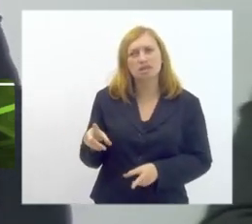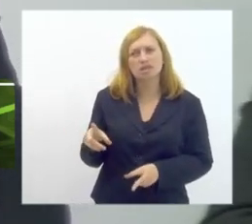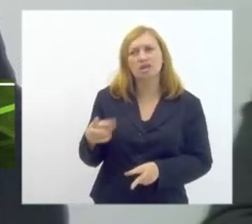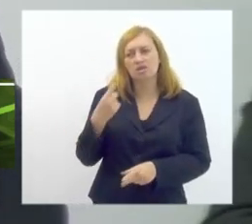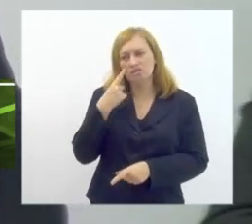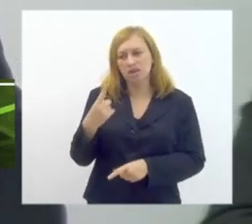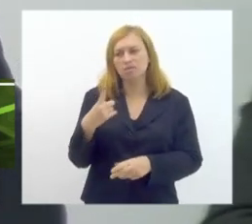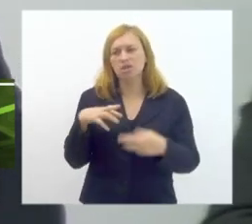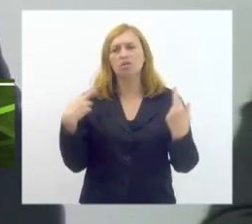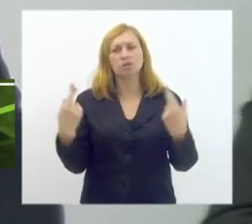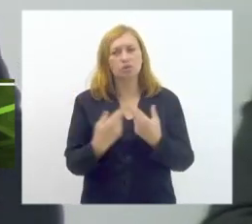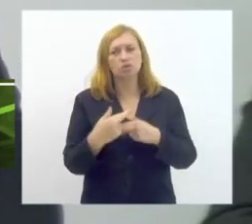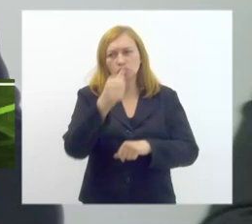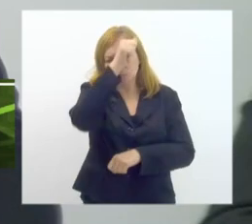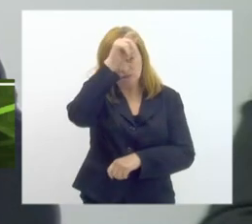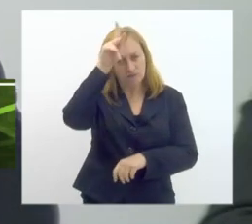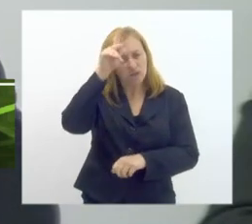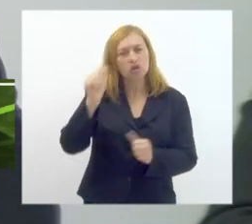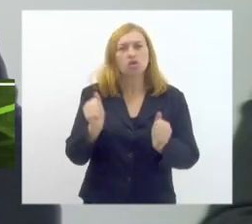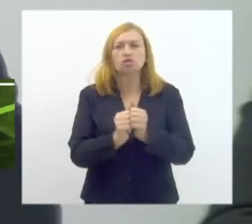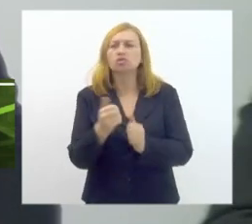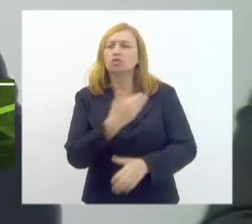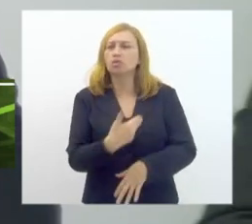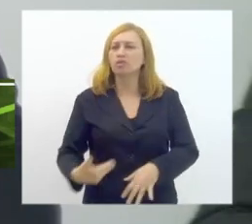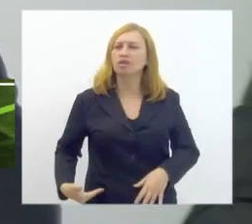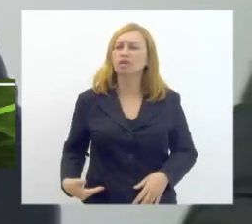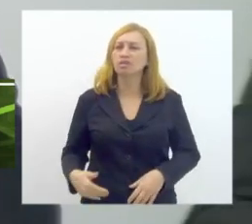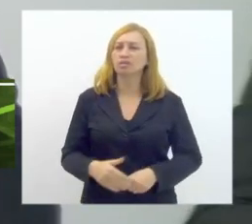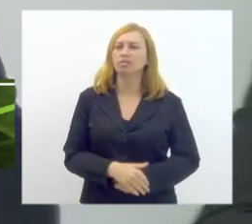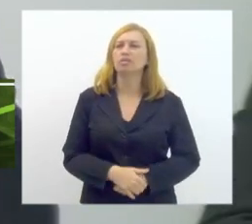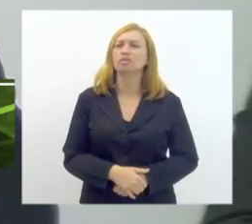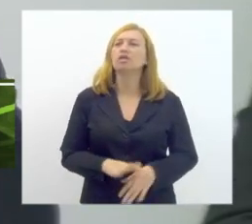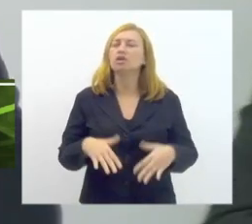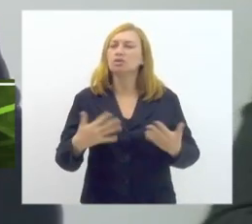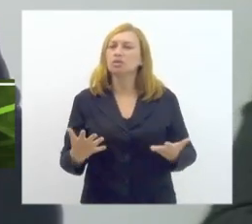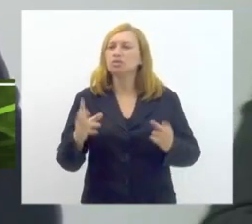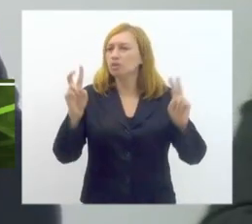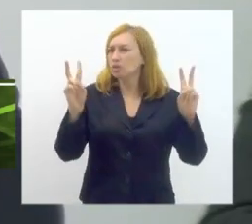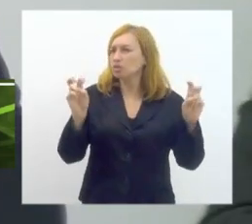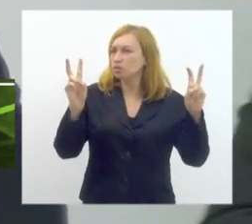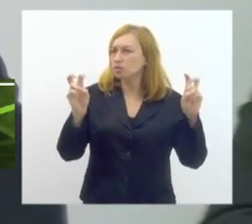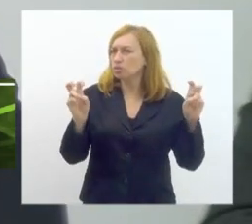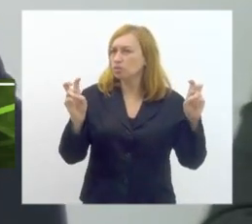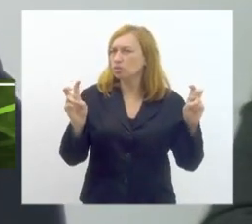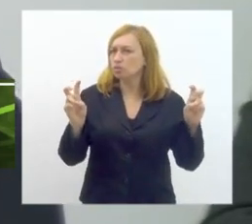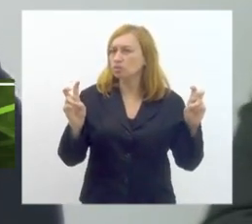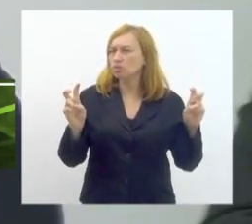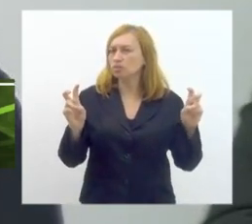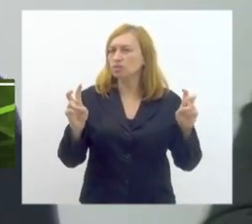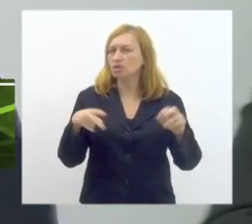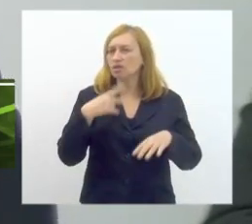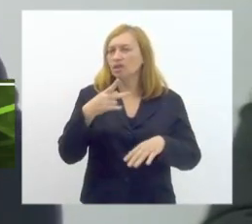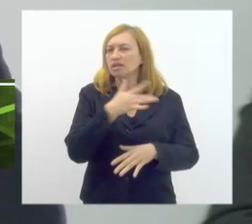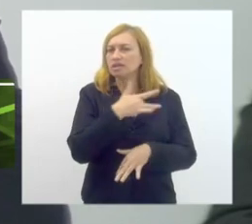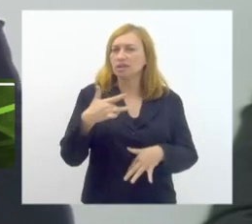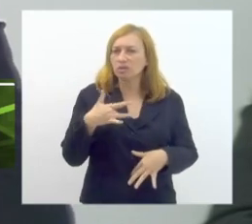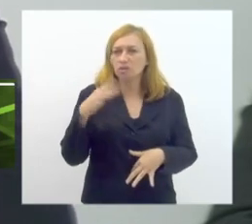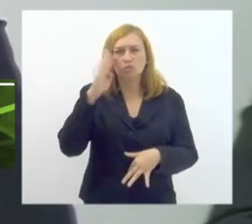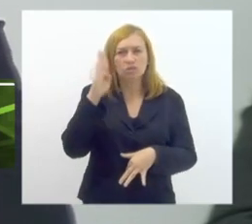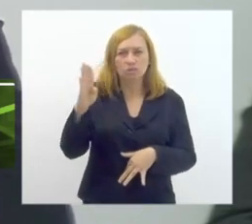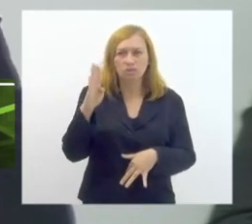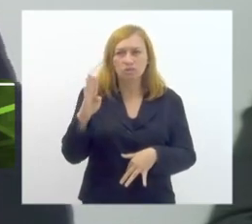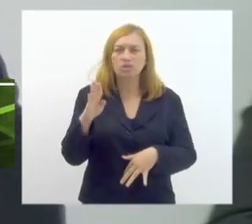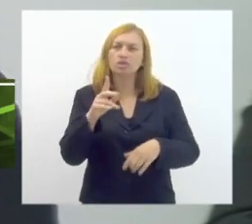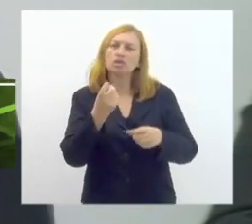reuniões com os prefeitos, junto com o governador, e quando o assunto era trazido à tona, questão de saúde, principalmente na questão